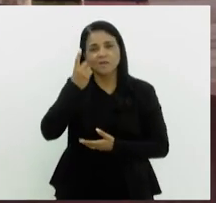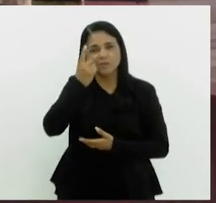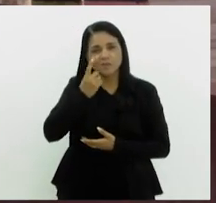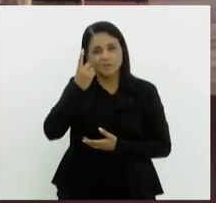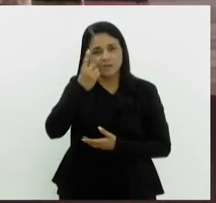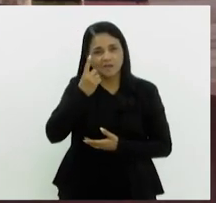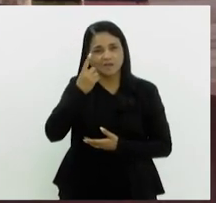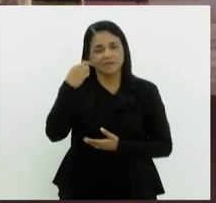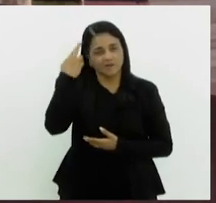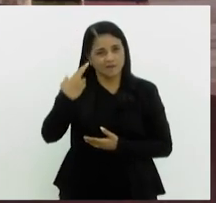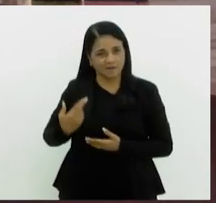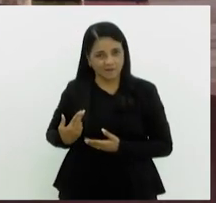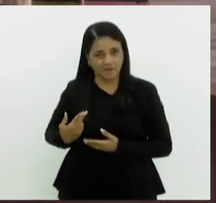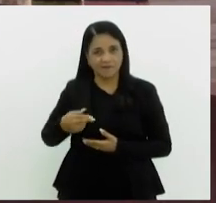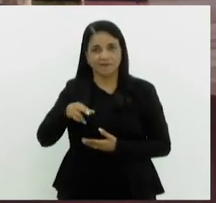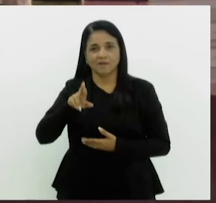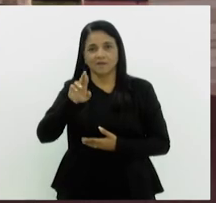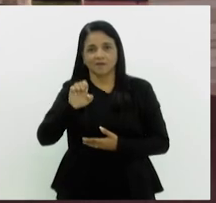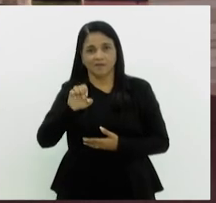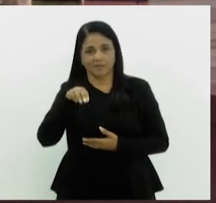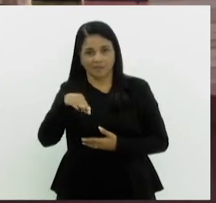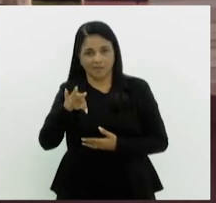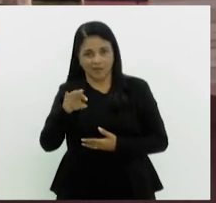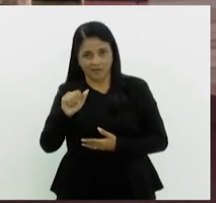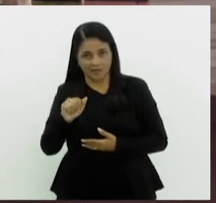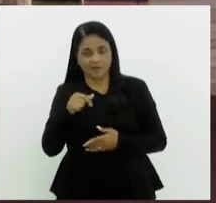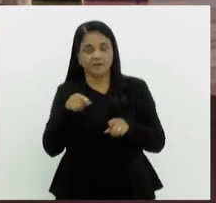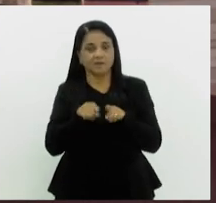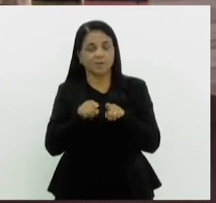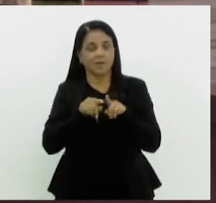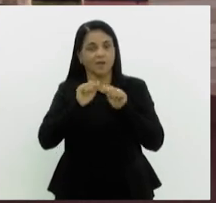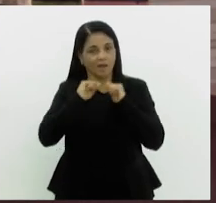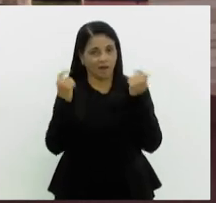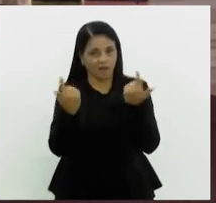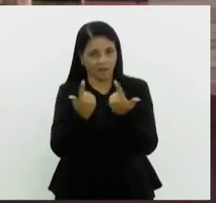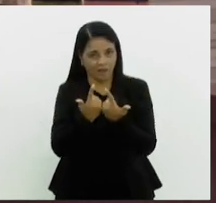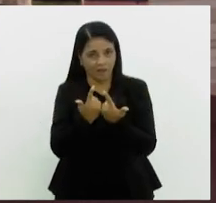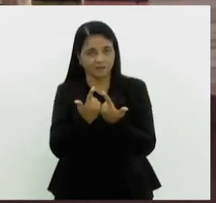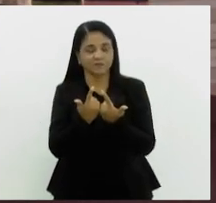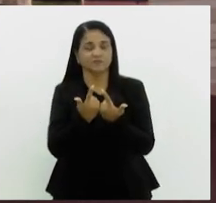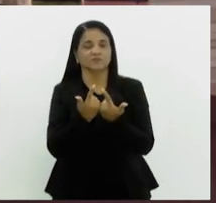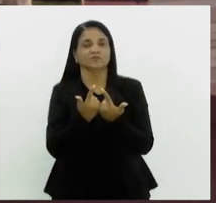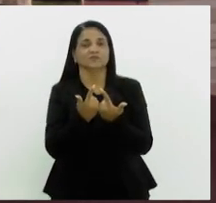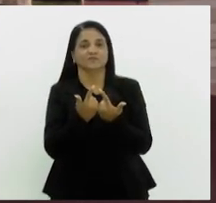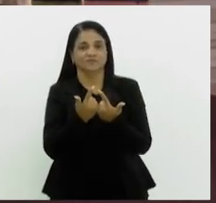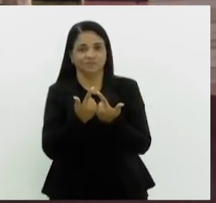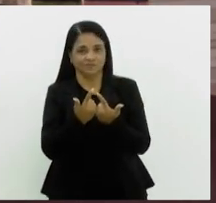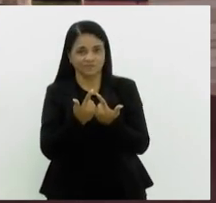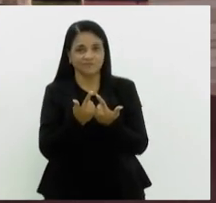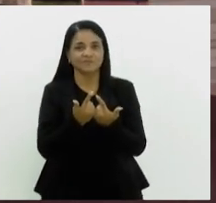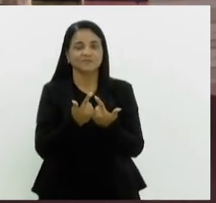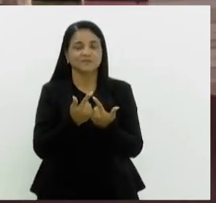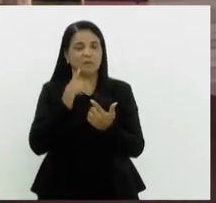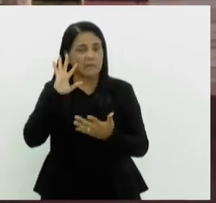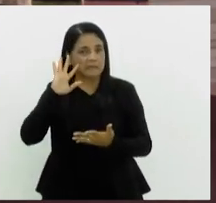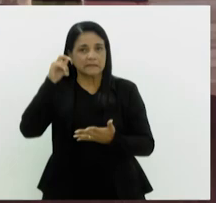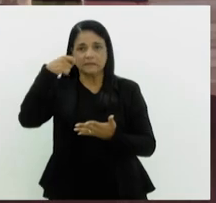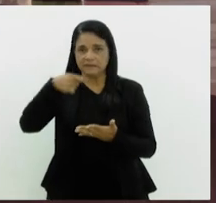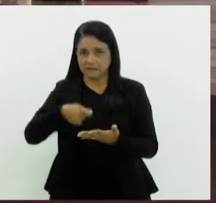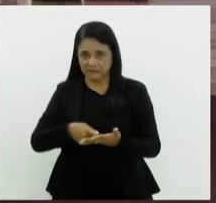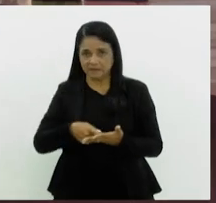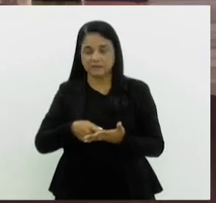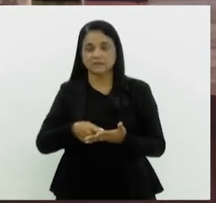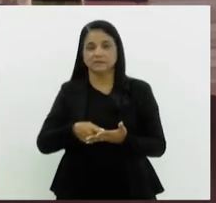pela proposição e a essa casa, Assembleia Legislativa do Estado do Rio de Janeiro, pela decisão